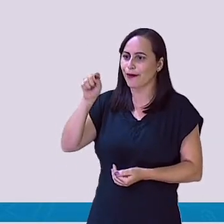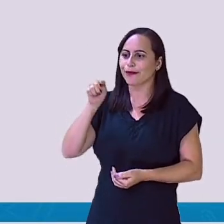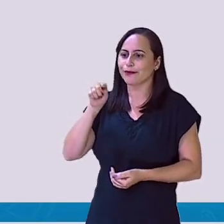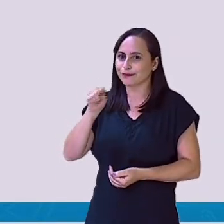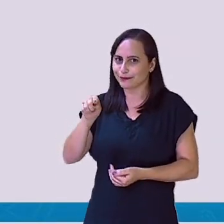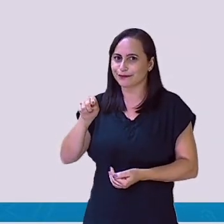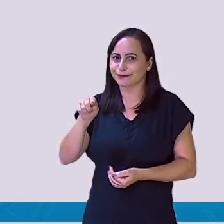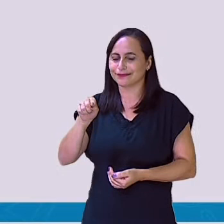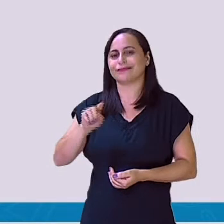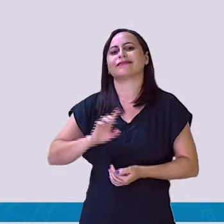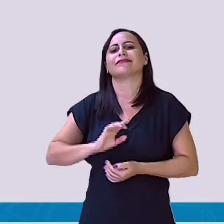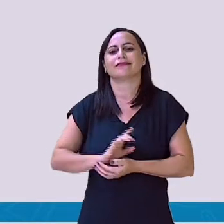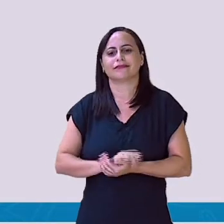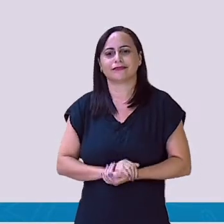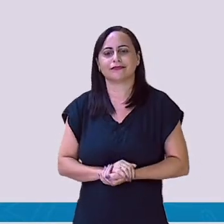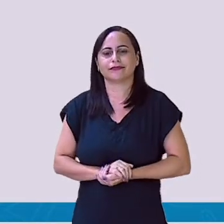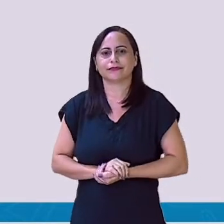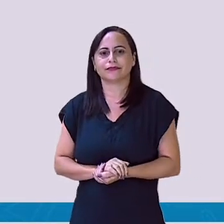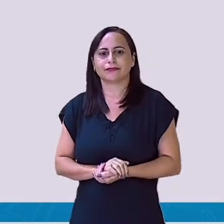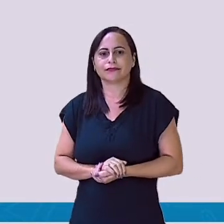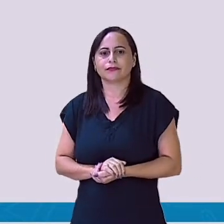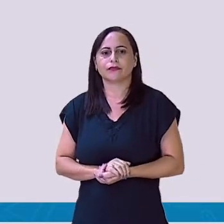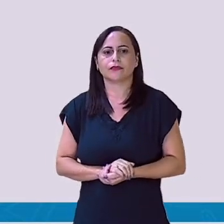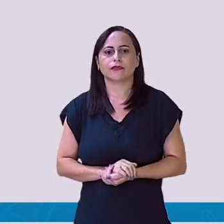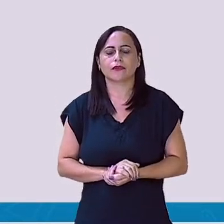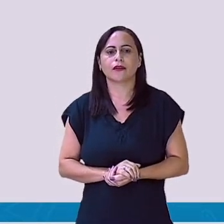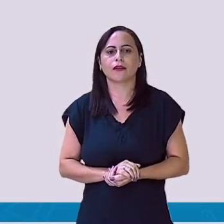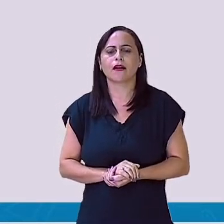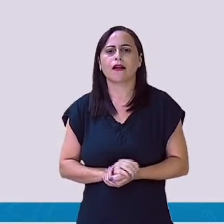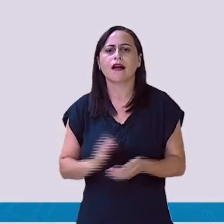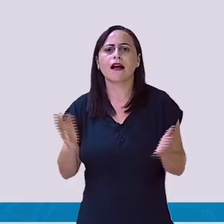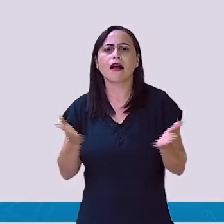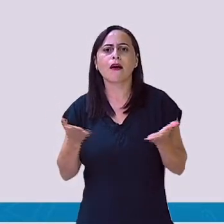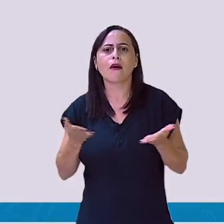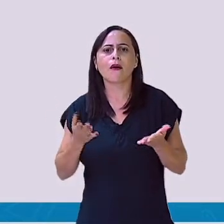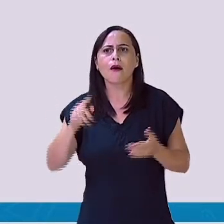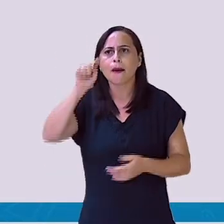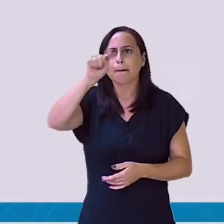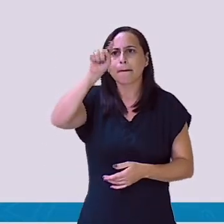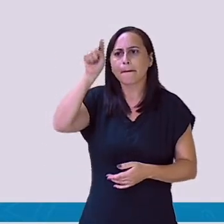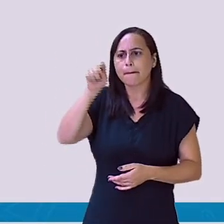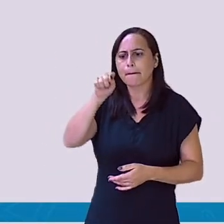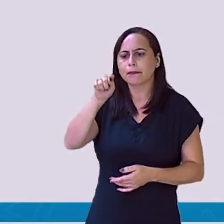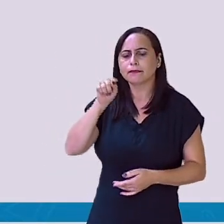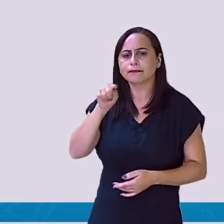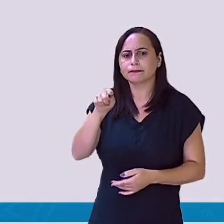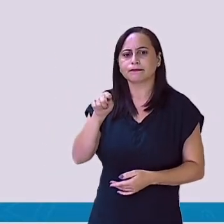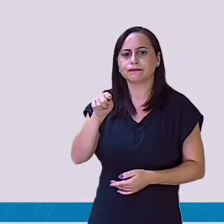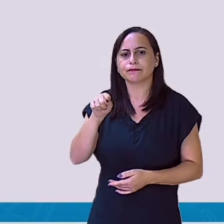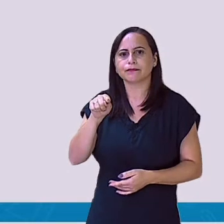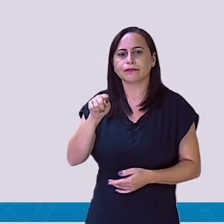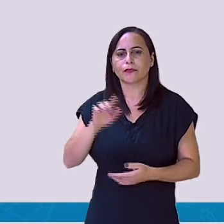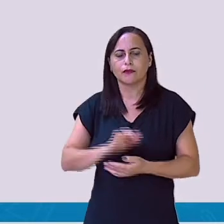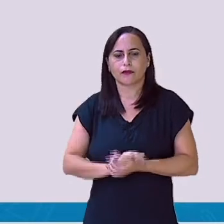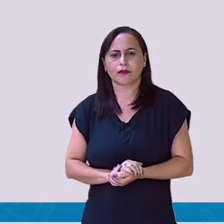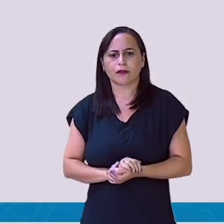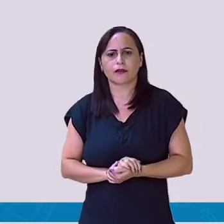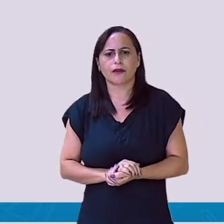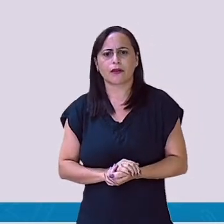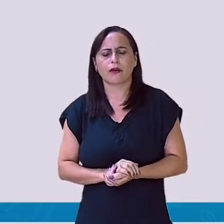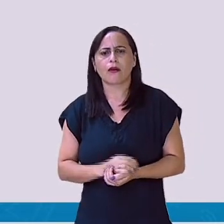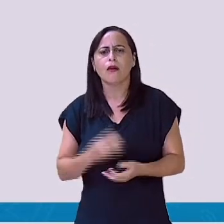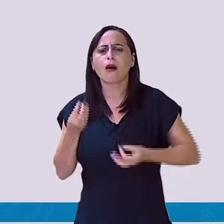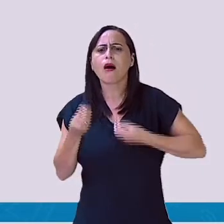dela, que é uma exclamação. Interrogativa. Como será que